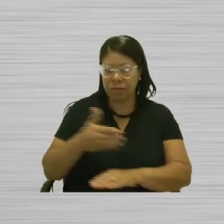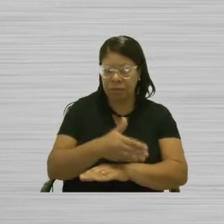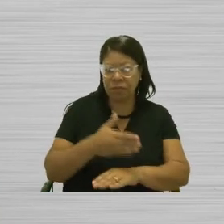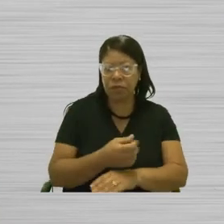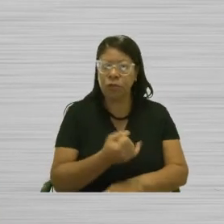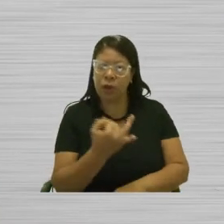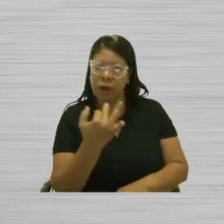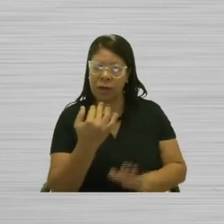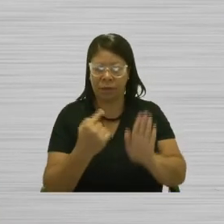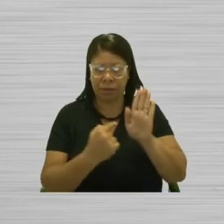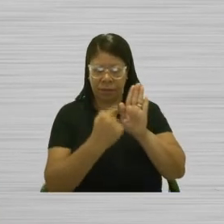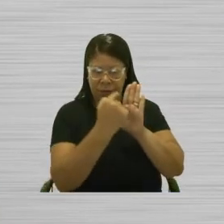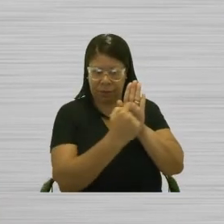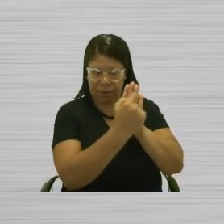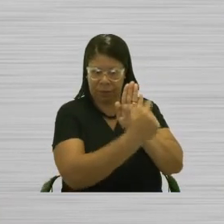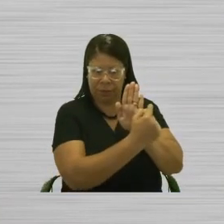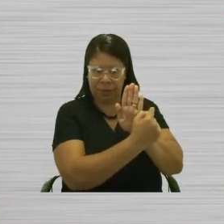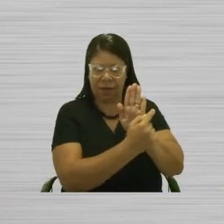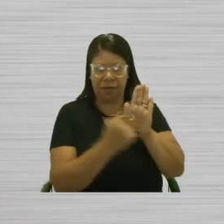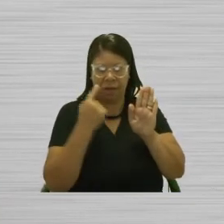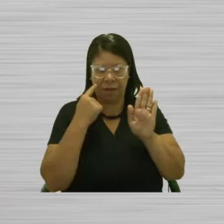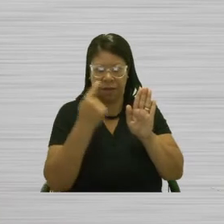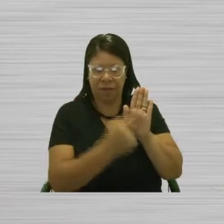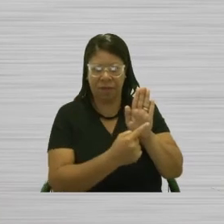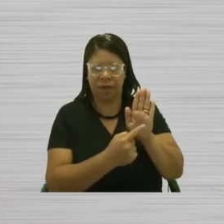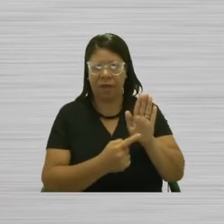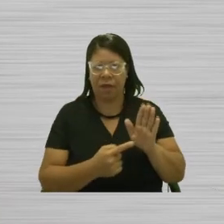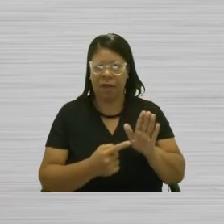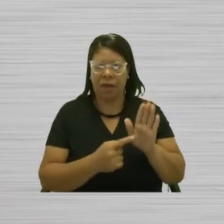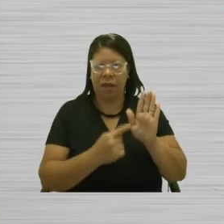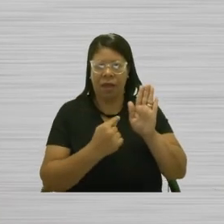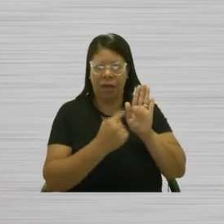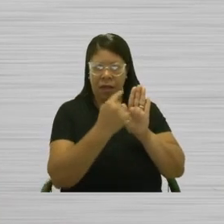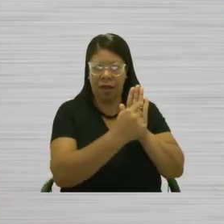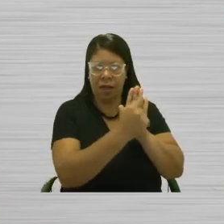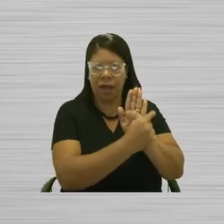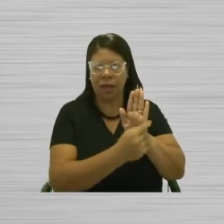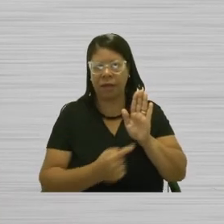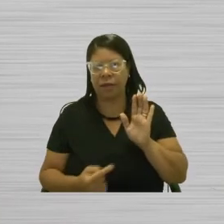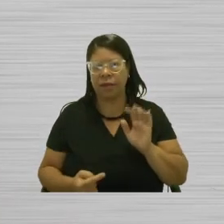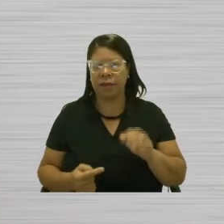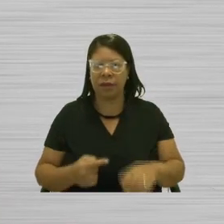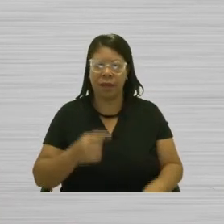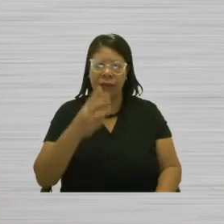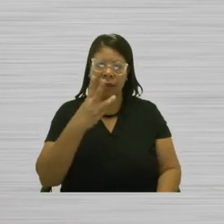na parte de consultas ofertadas pelo município, no terceiro quadrimestre,